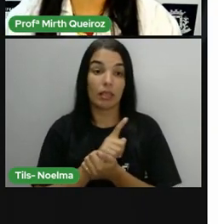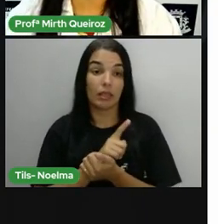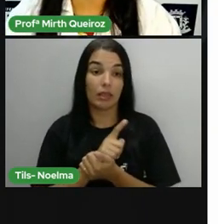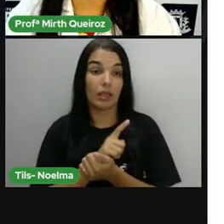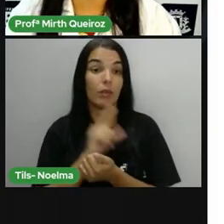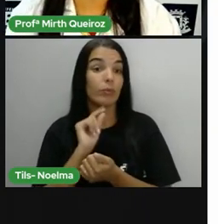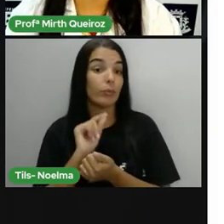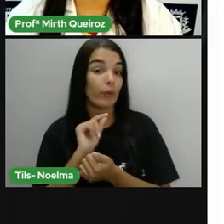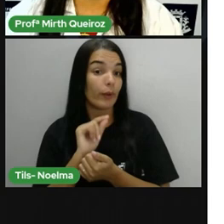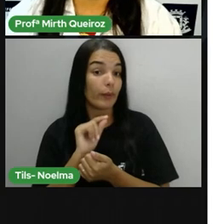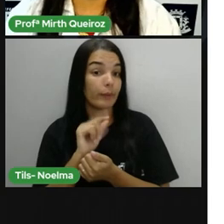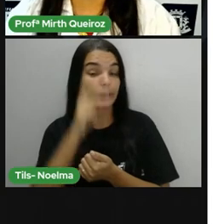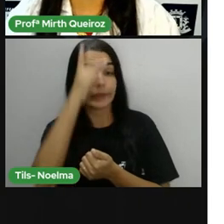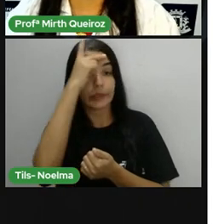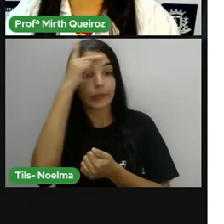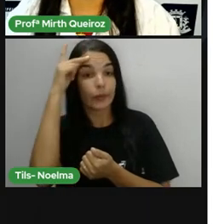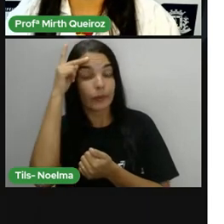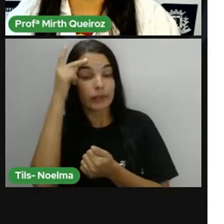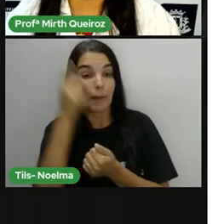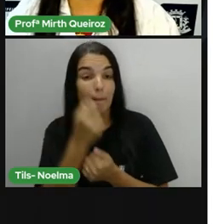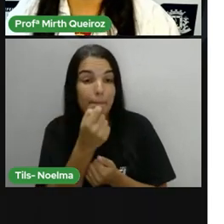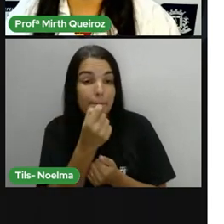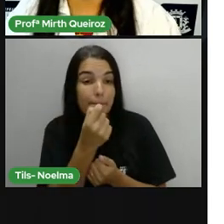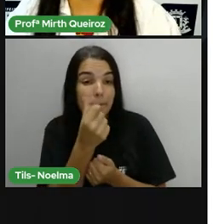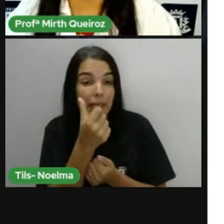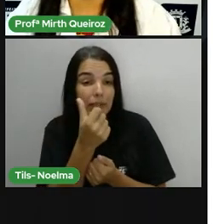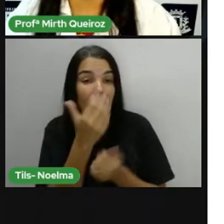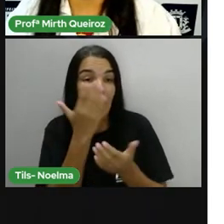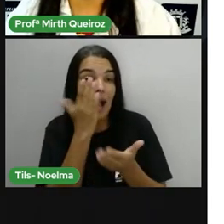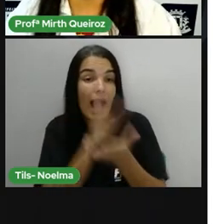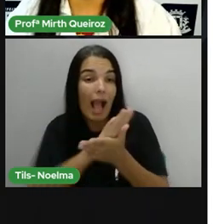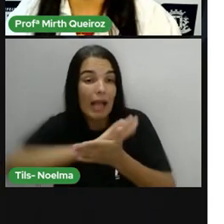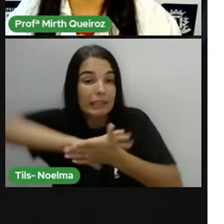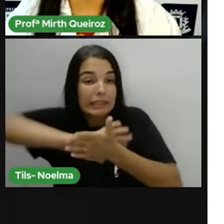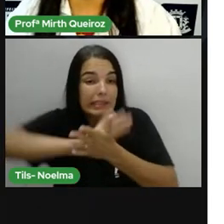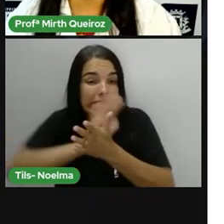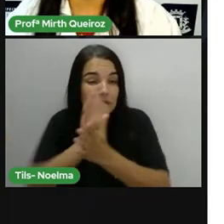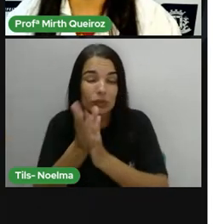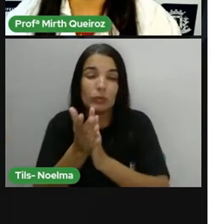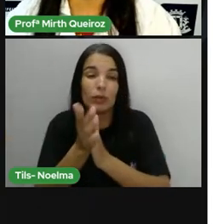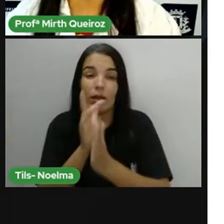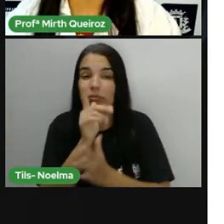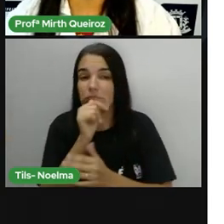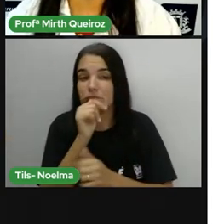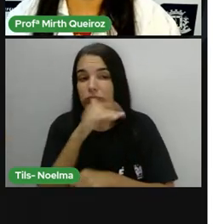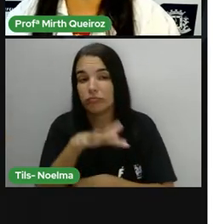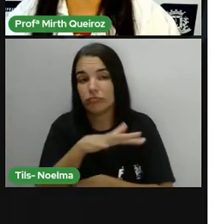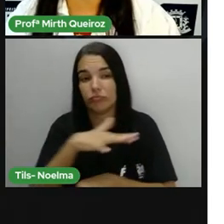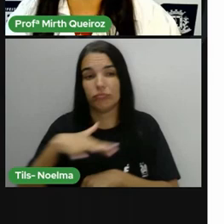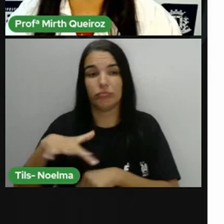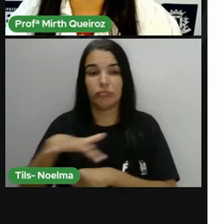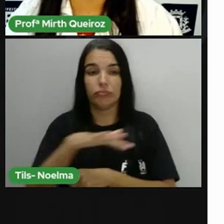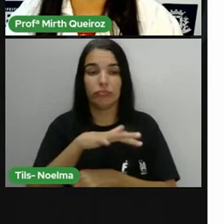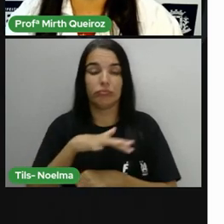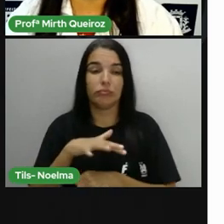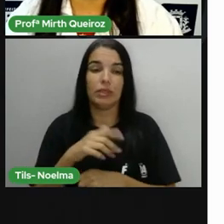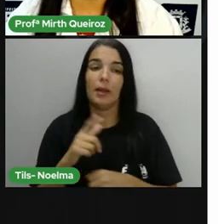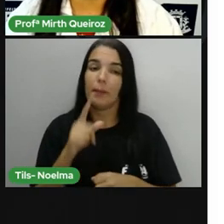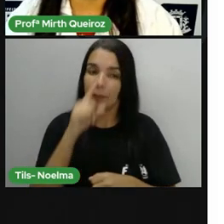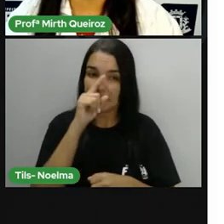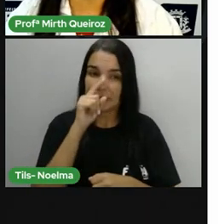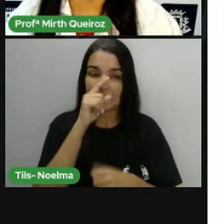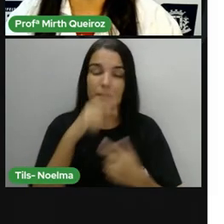estão praticamente extintas, né? Porque já se tem muitas